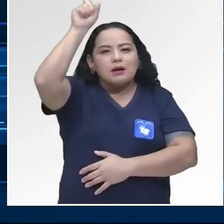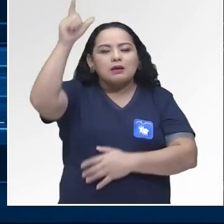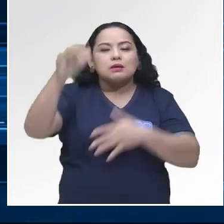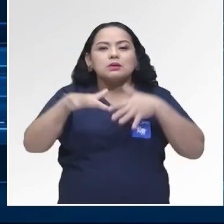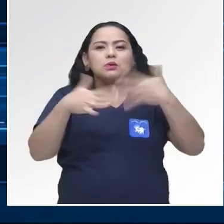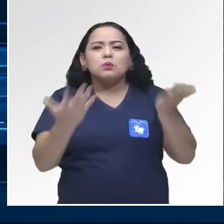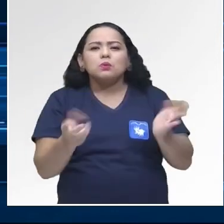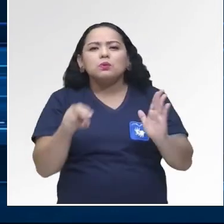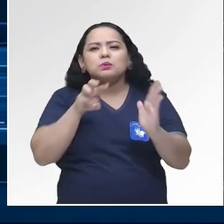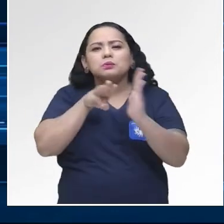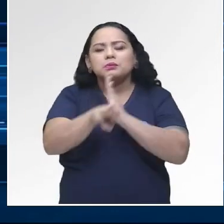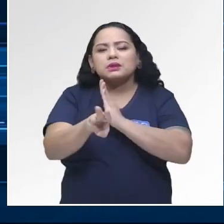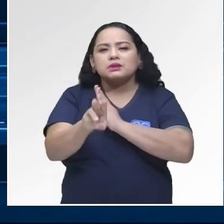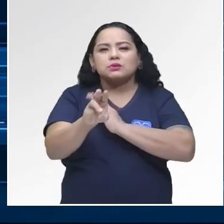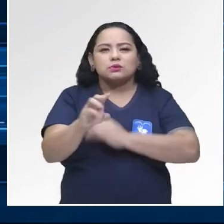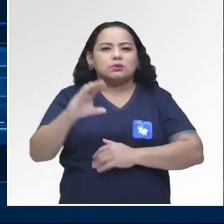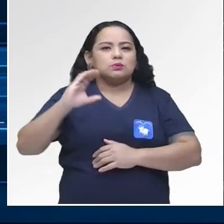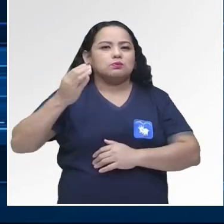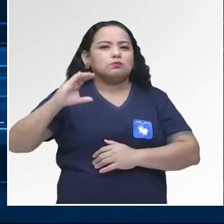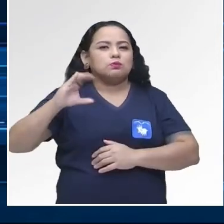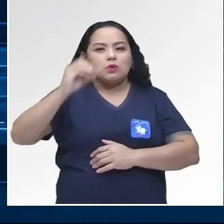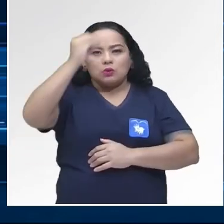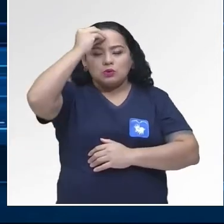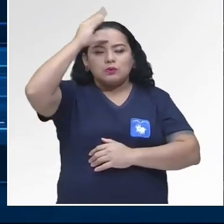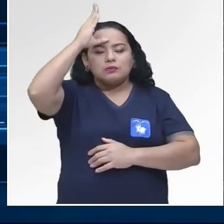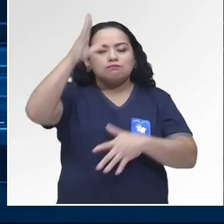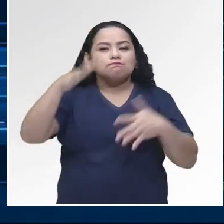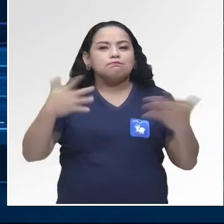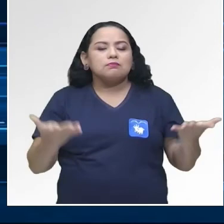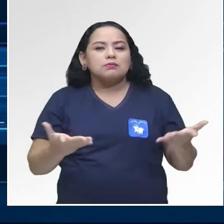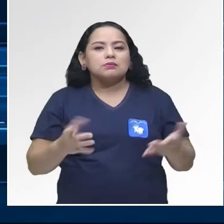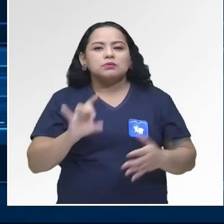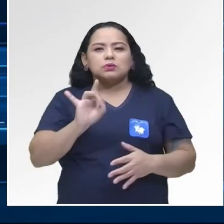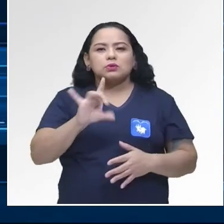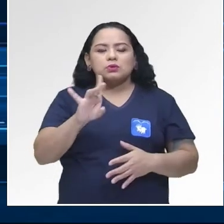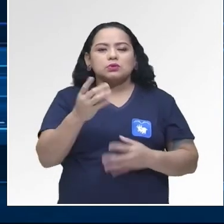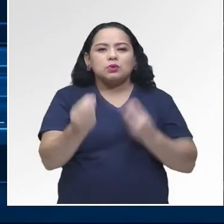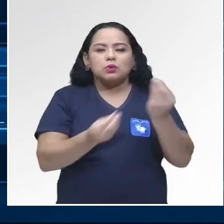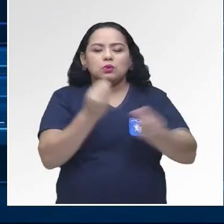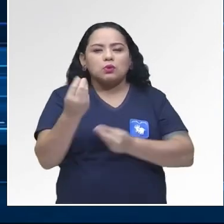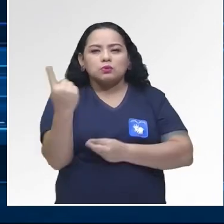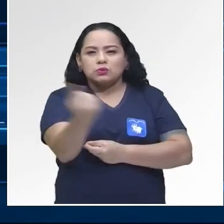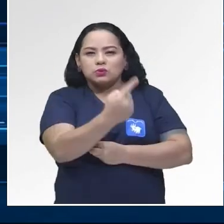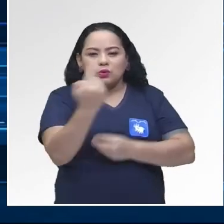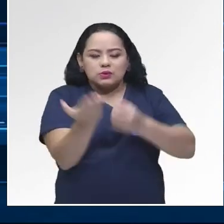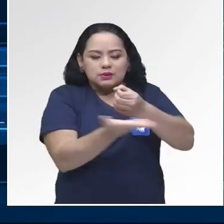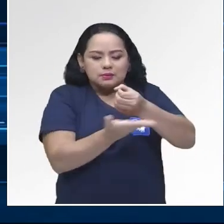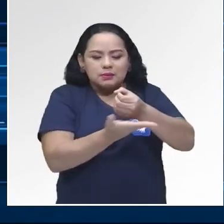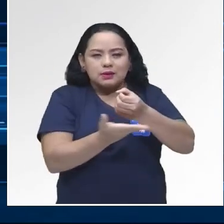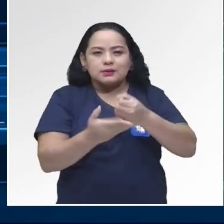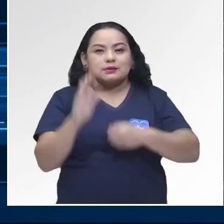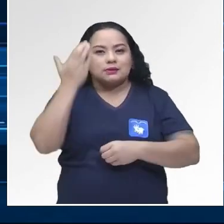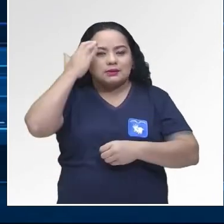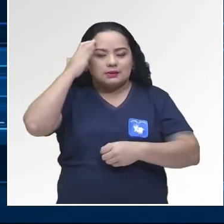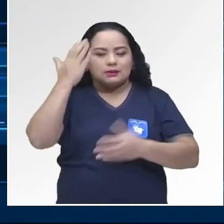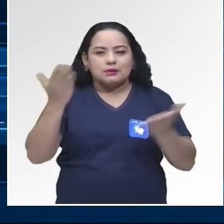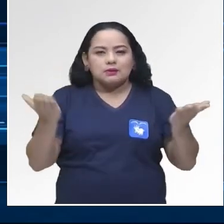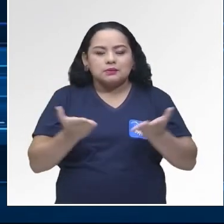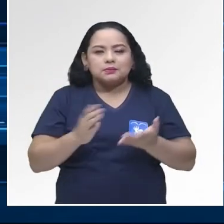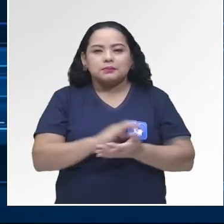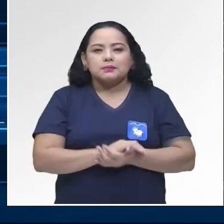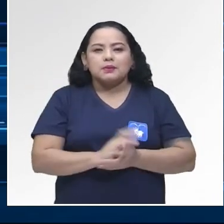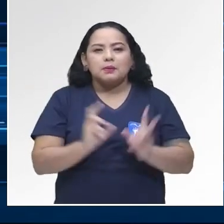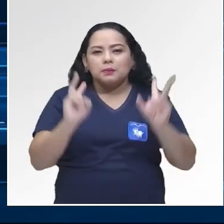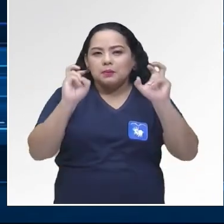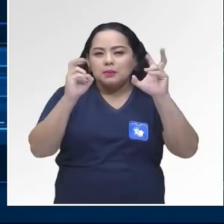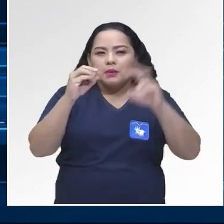esses métodos, então, do conhecimento científico? Só para a gente ter uma base, assim, de entendimento, né, sobre o